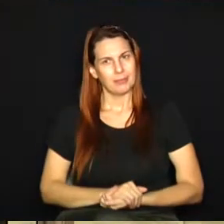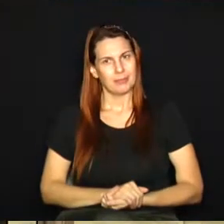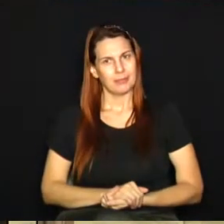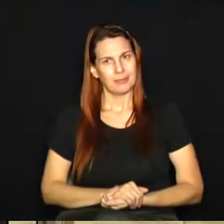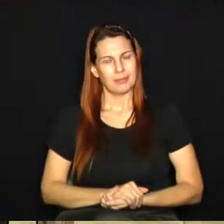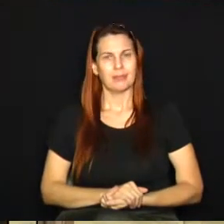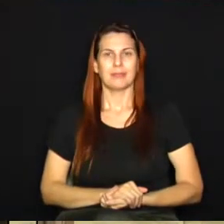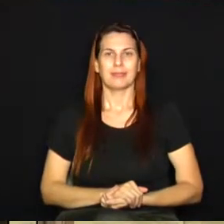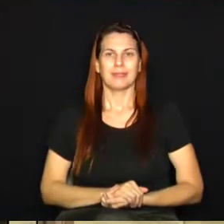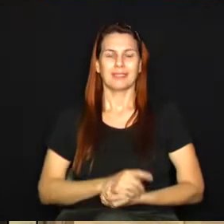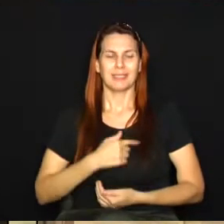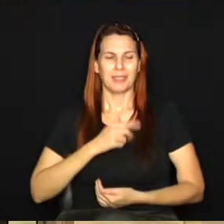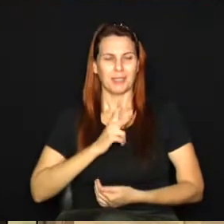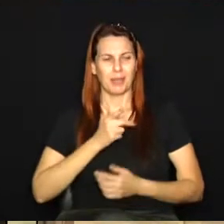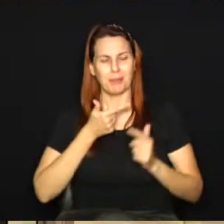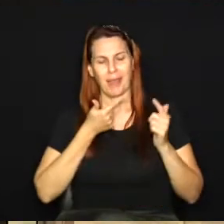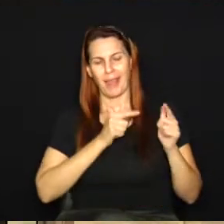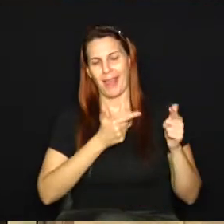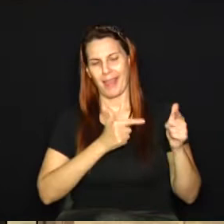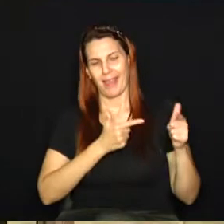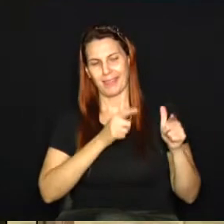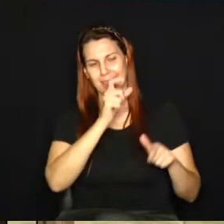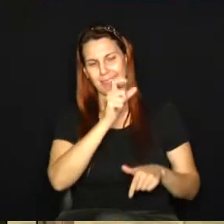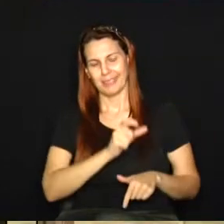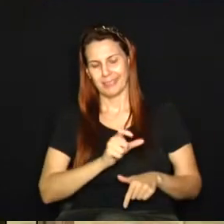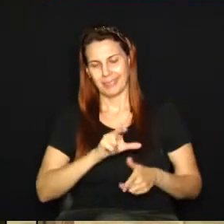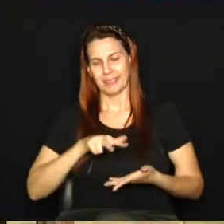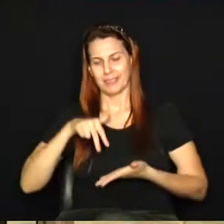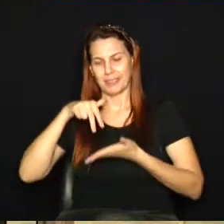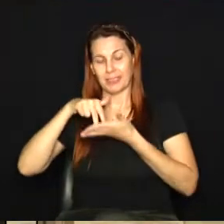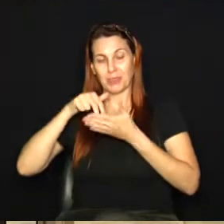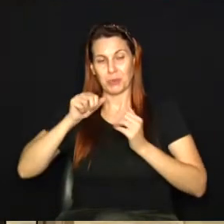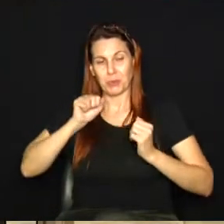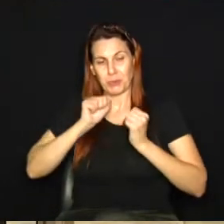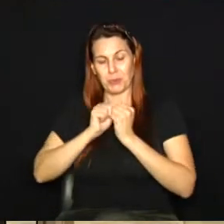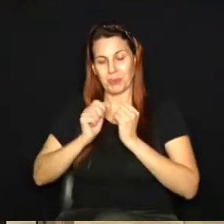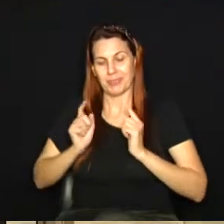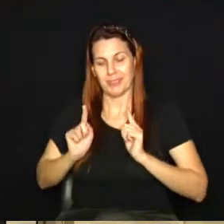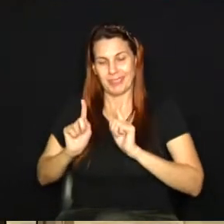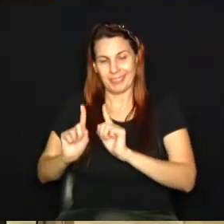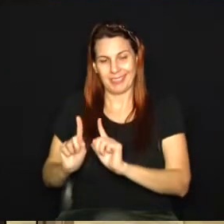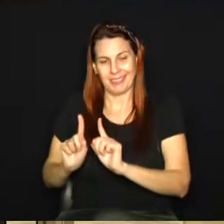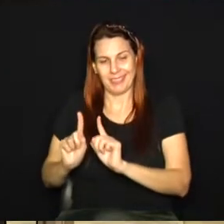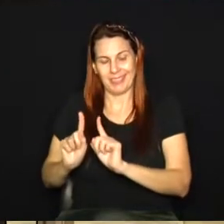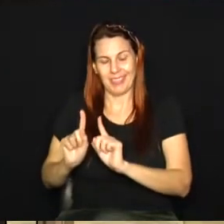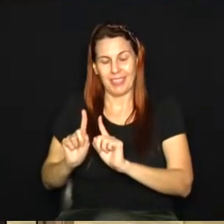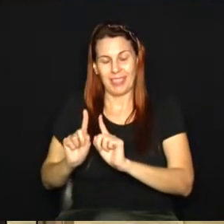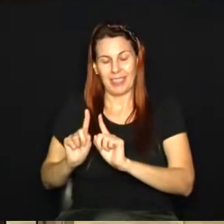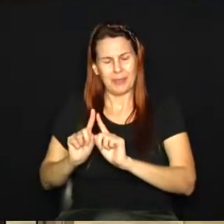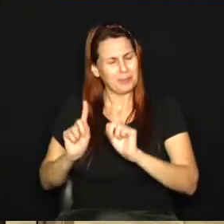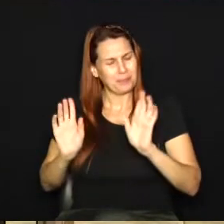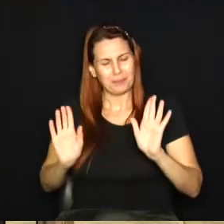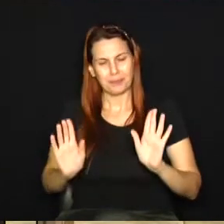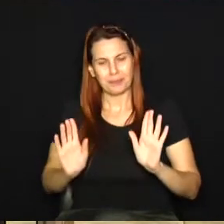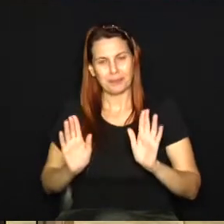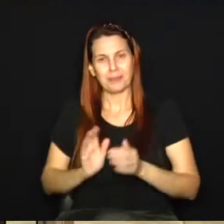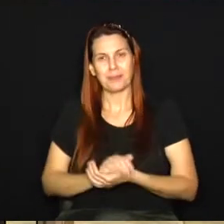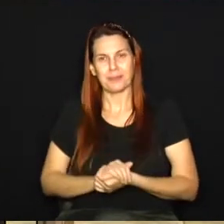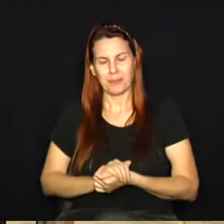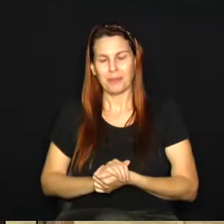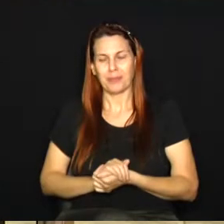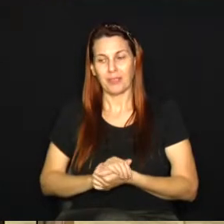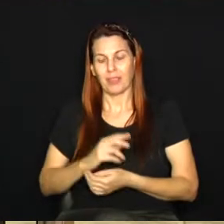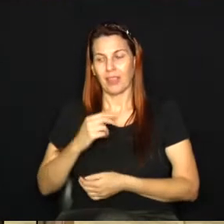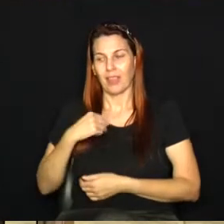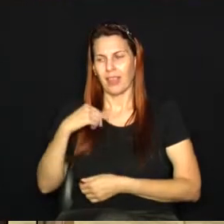Eu tiro muito sarro dele quando ele está no altar comigo, né? Mas quando vejo